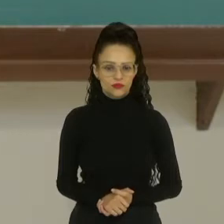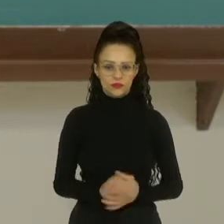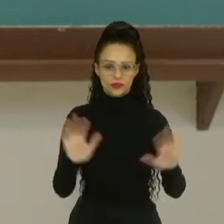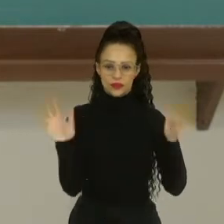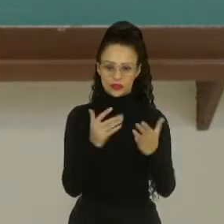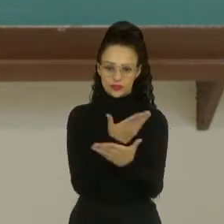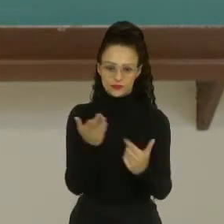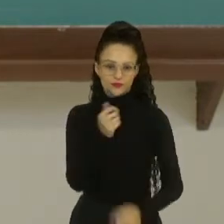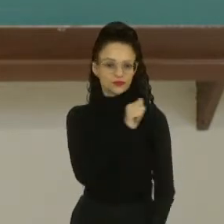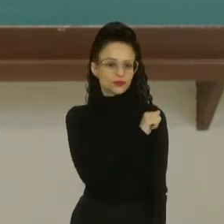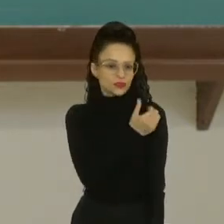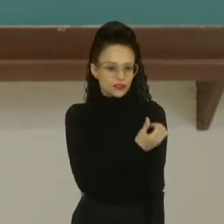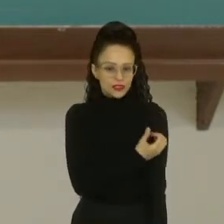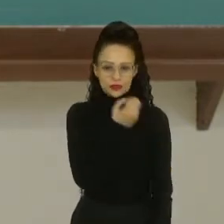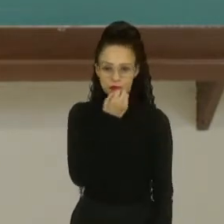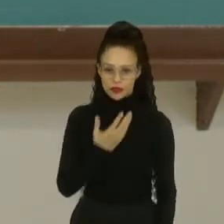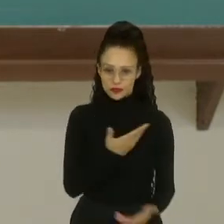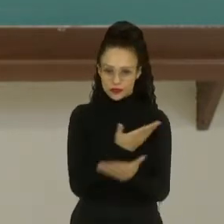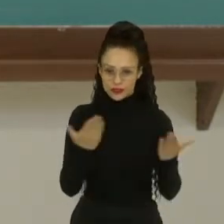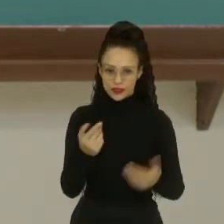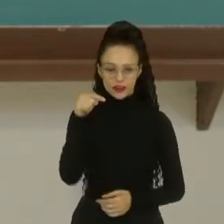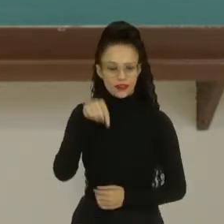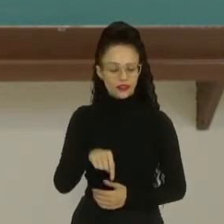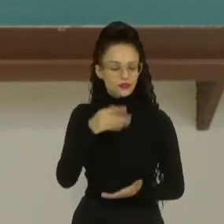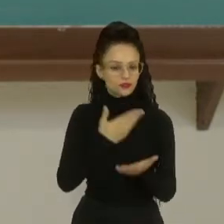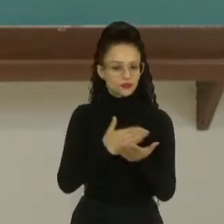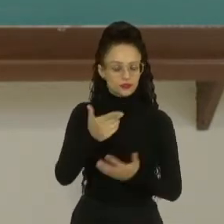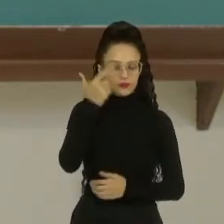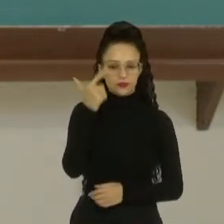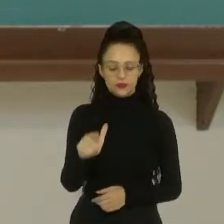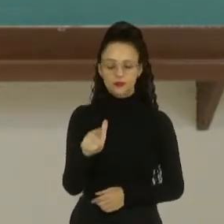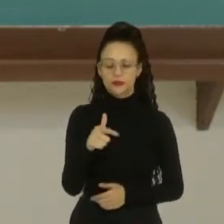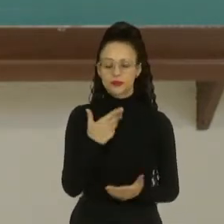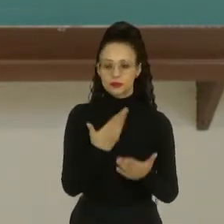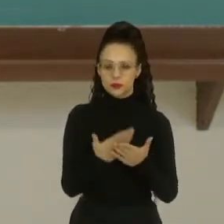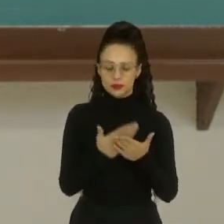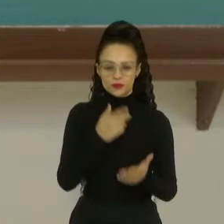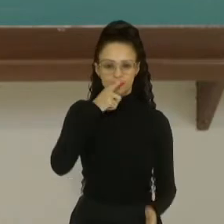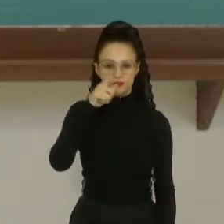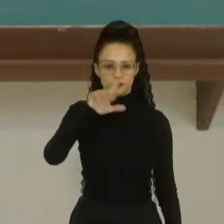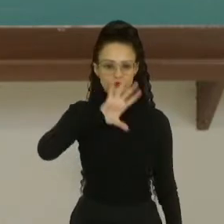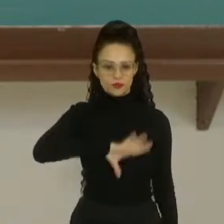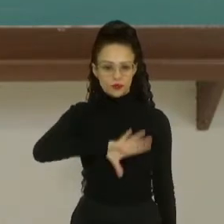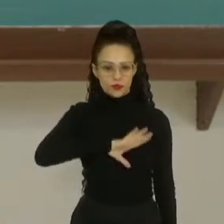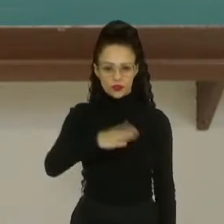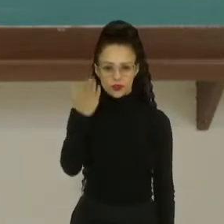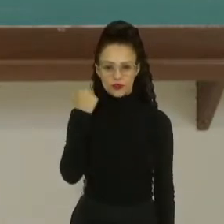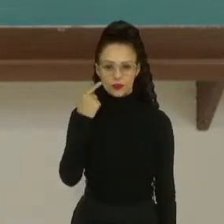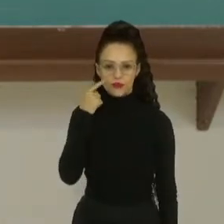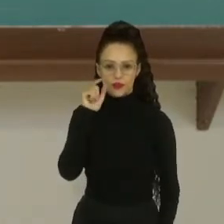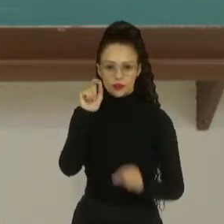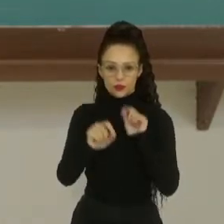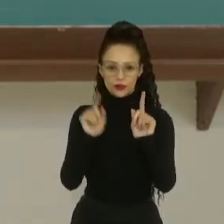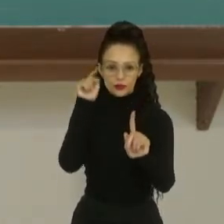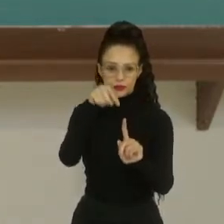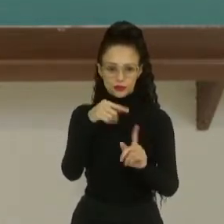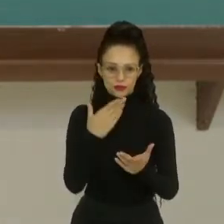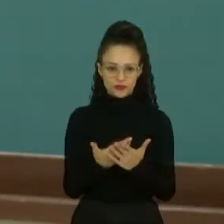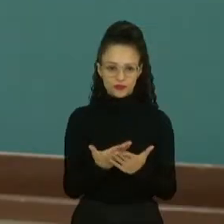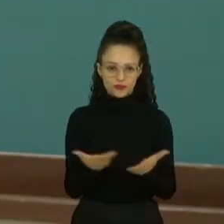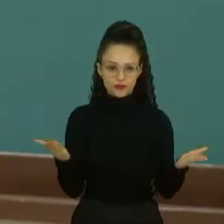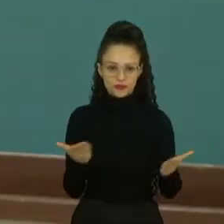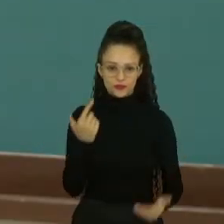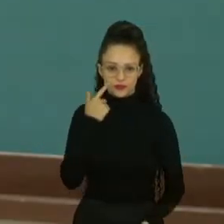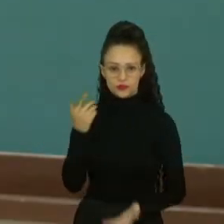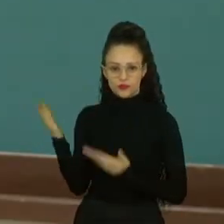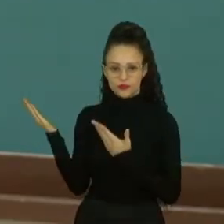Olá, alunos do sexto ano, tudo bem com vocês? Estamos iniciando mais uma aula de língua portuguesa. Vamos conferir os nossos objetivos?